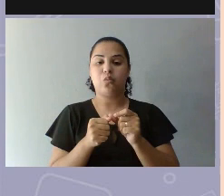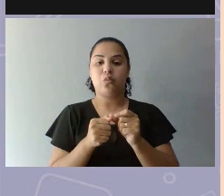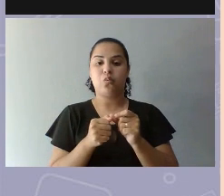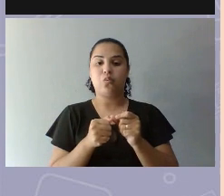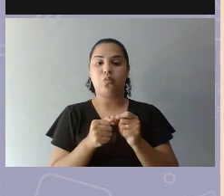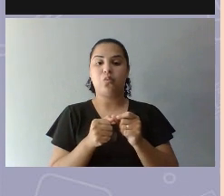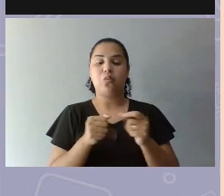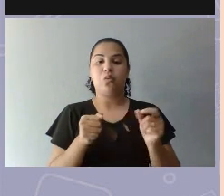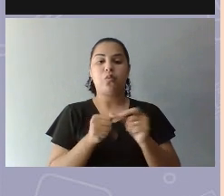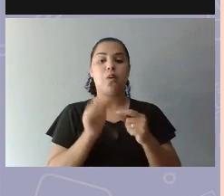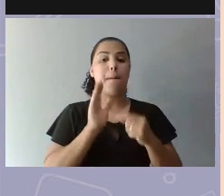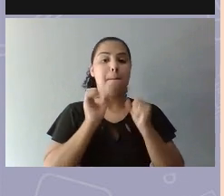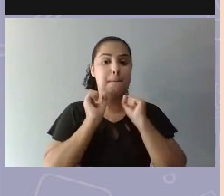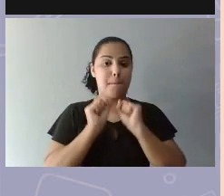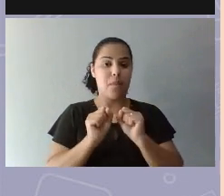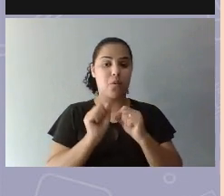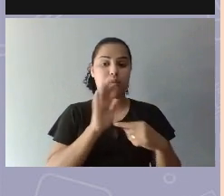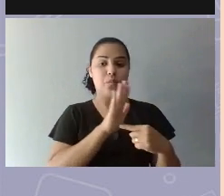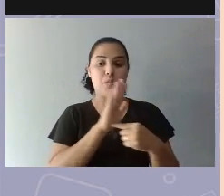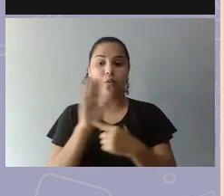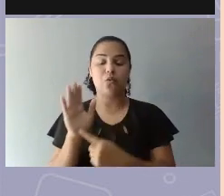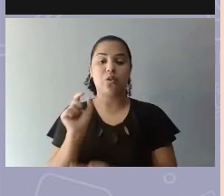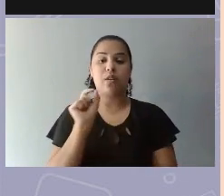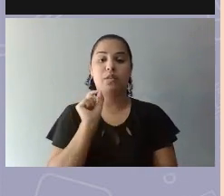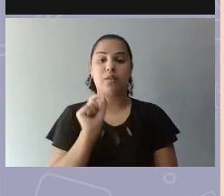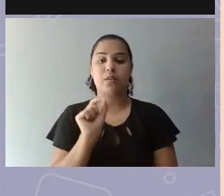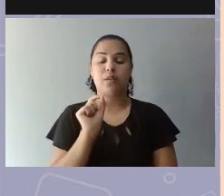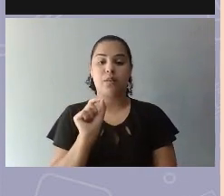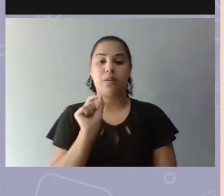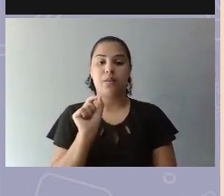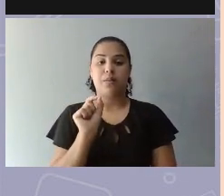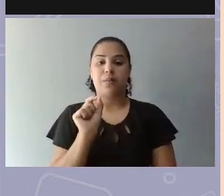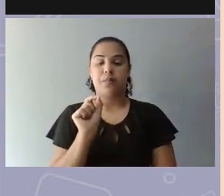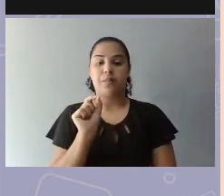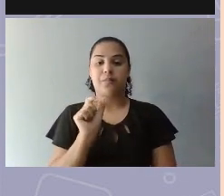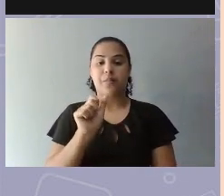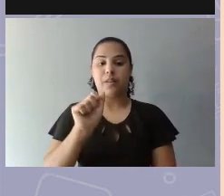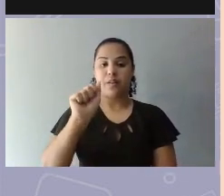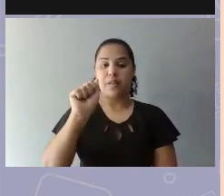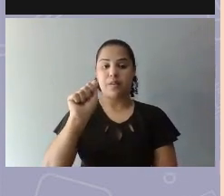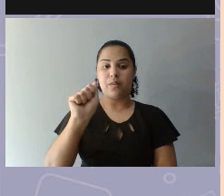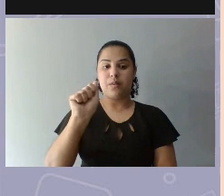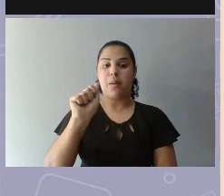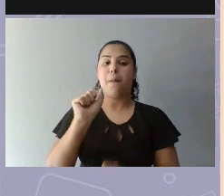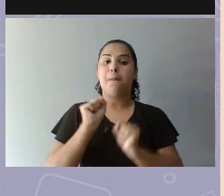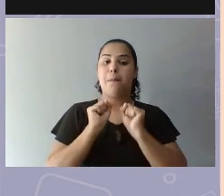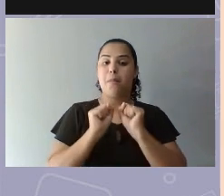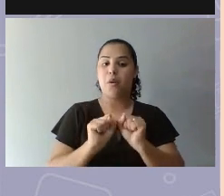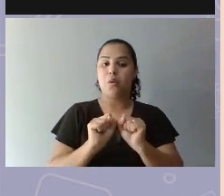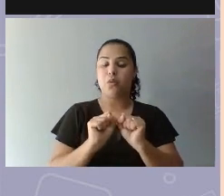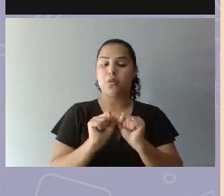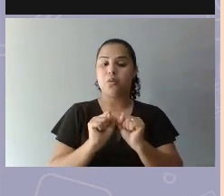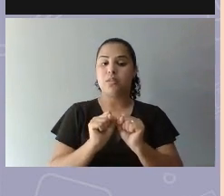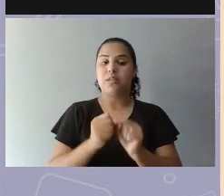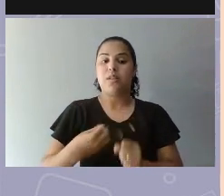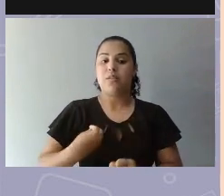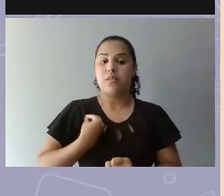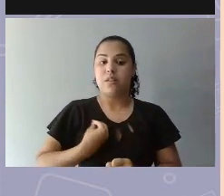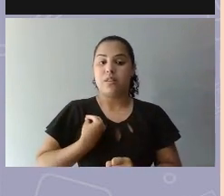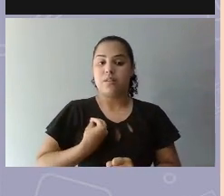pode-se afirmar que ambos então ela diz aí letra A ocorre em seres heterotróficos